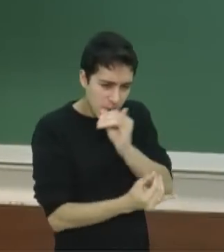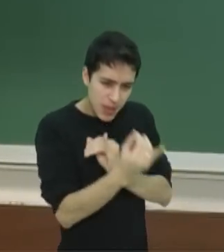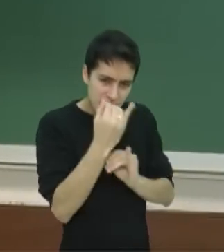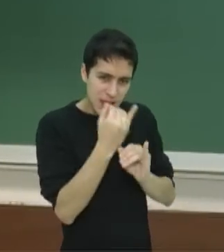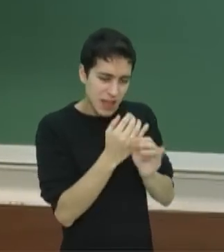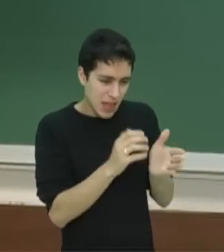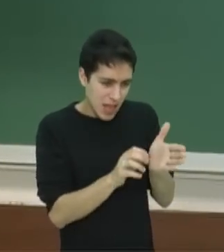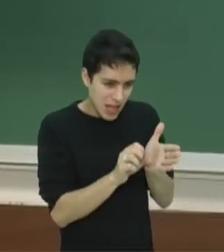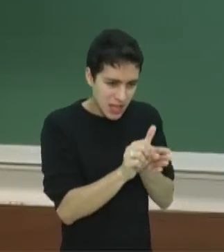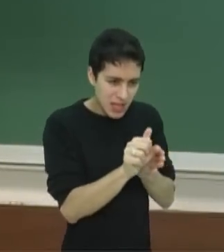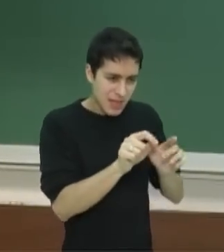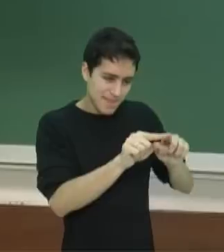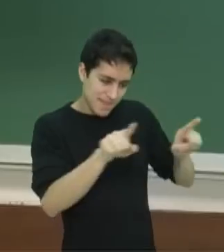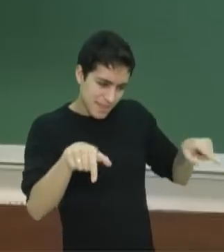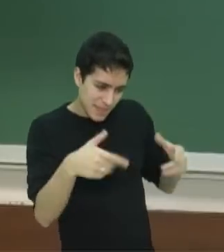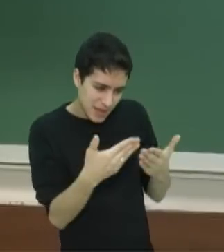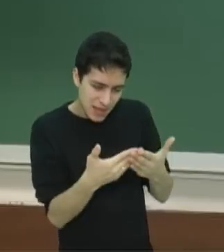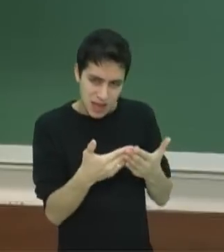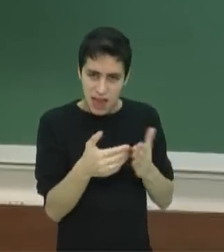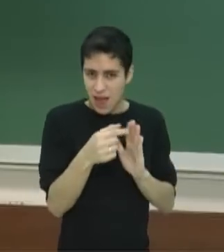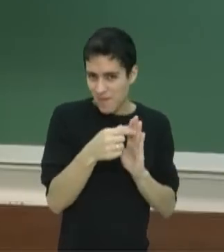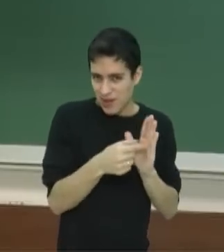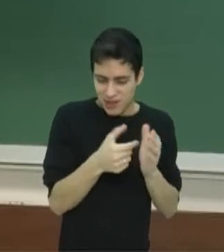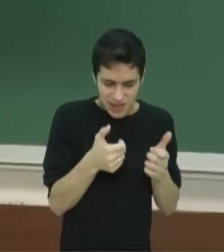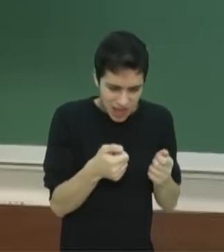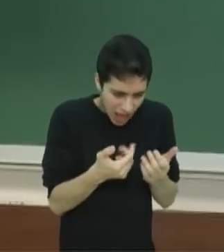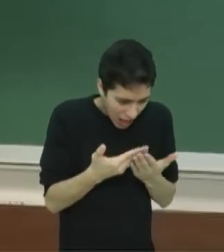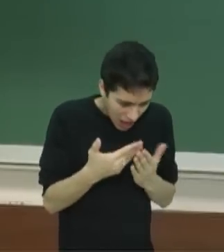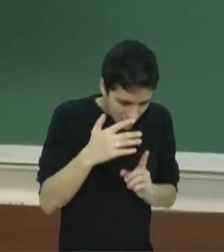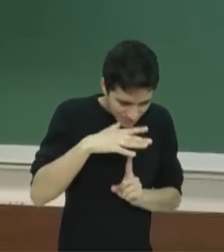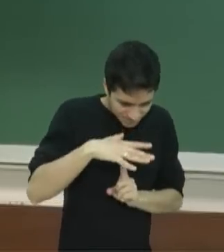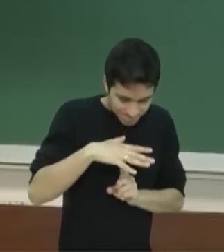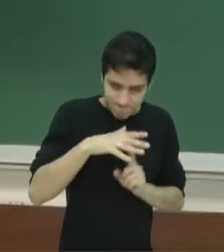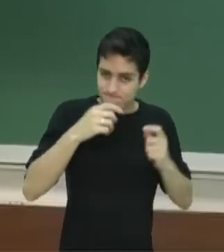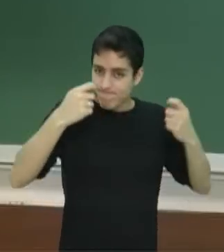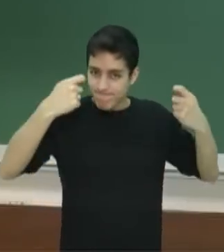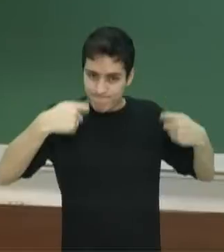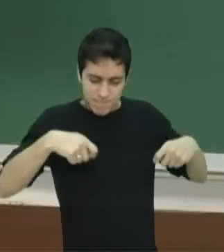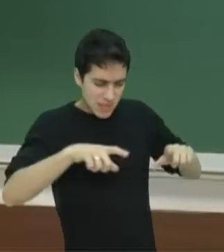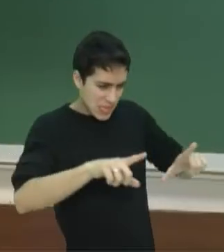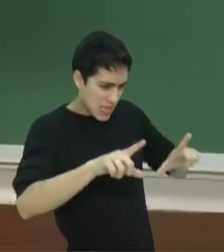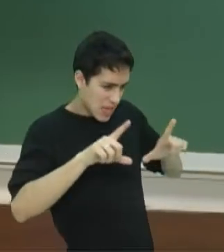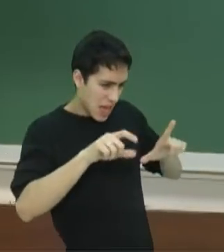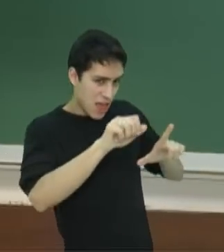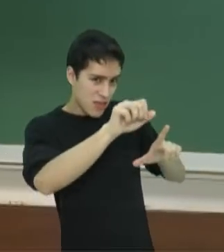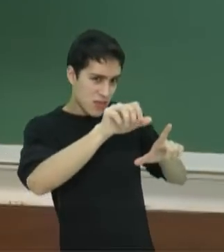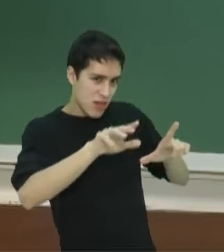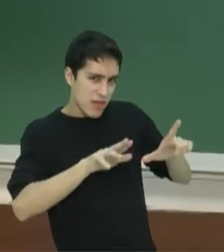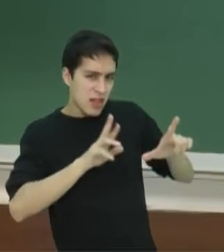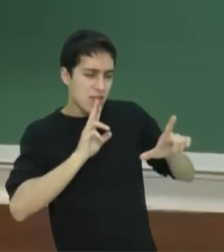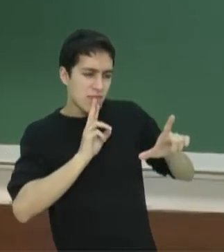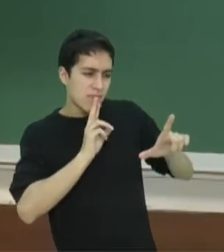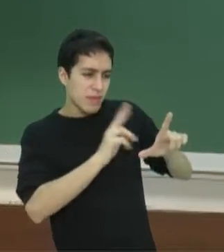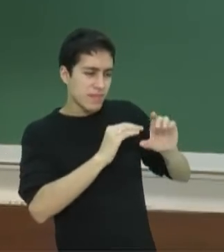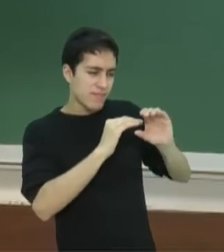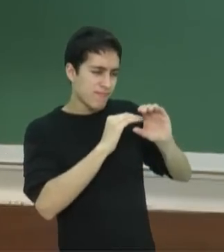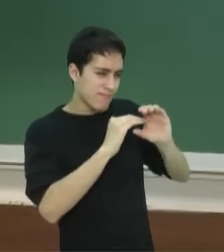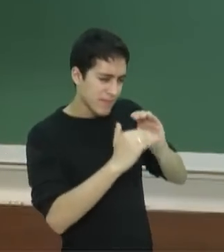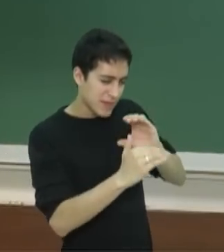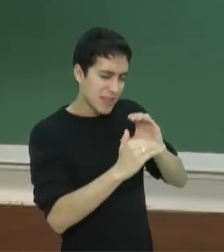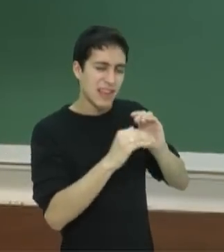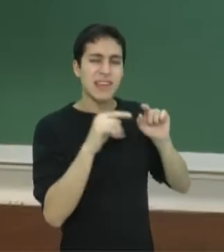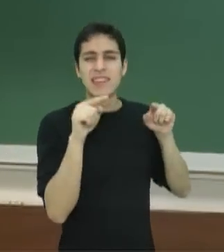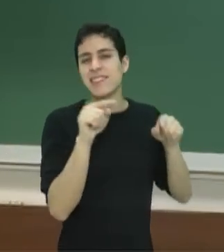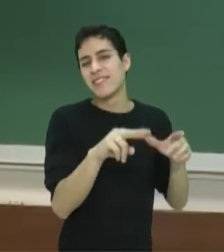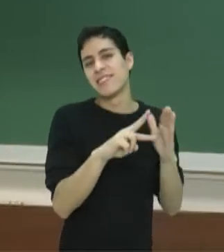Google Classroom, pelo aplicativo Aula Paraná, de você entrar, preencher a atividade e enviar essa atividade. Dessa forma,